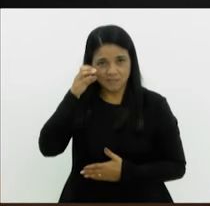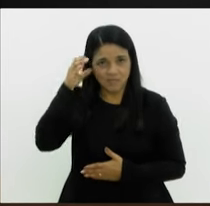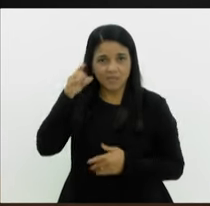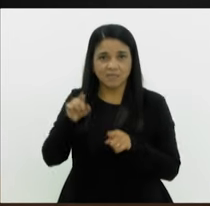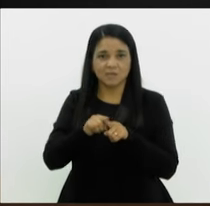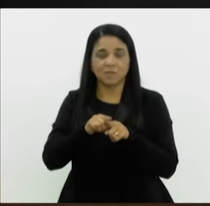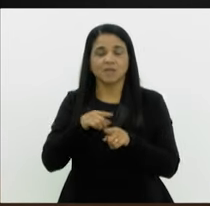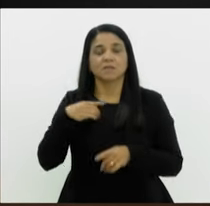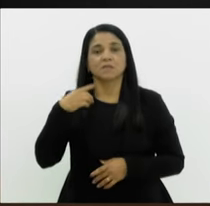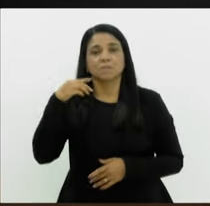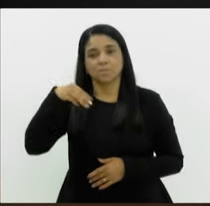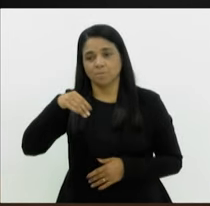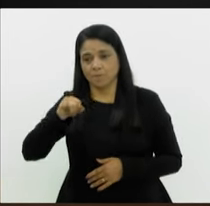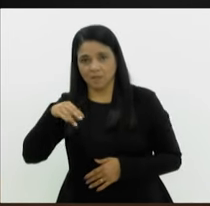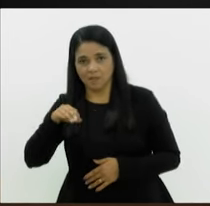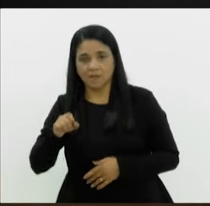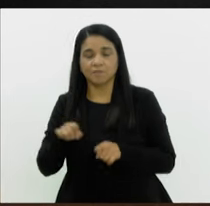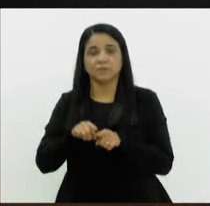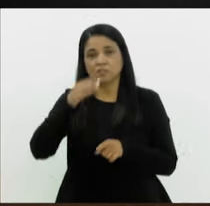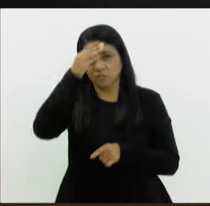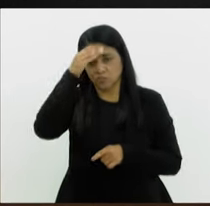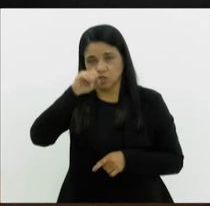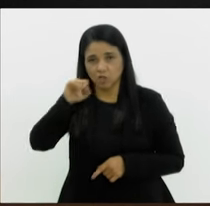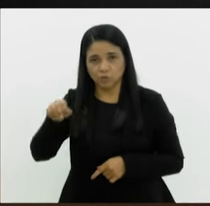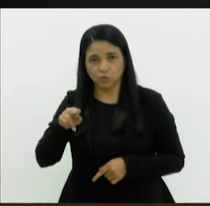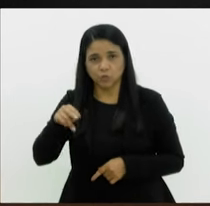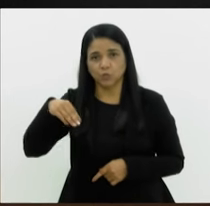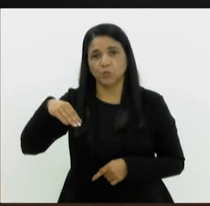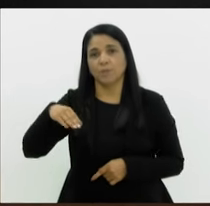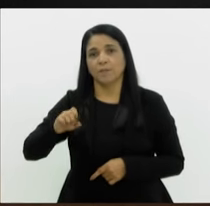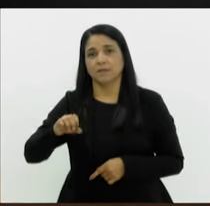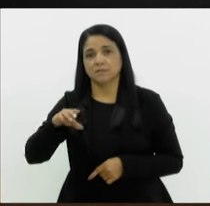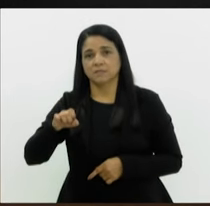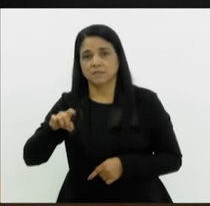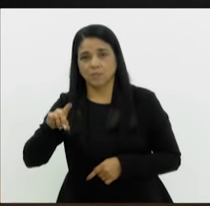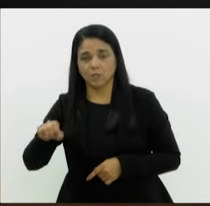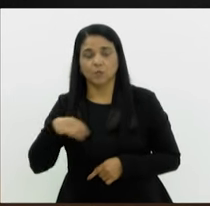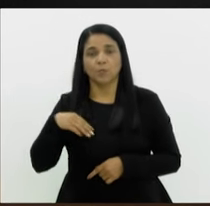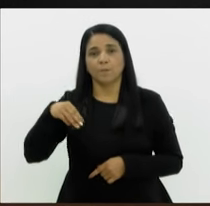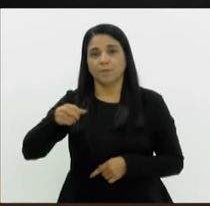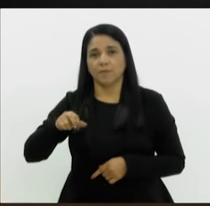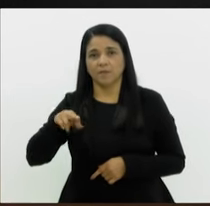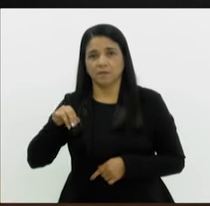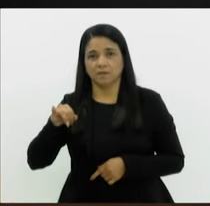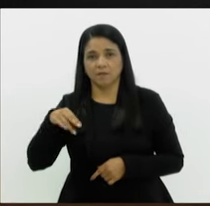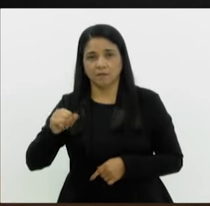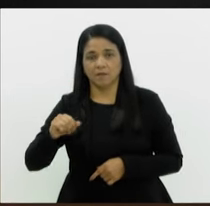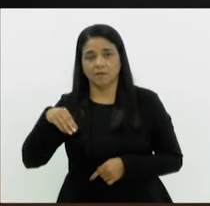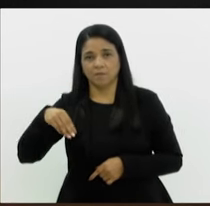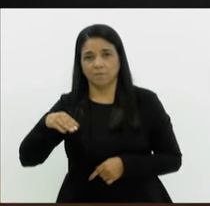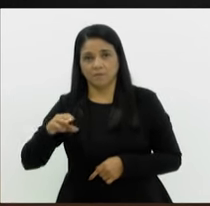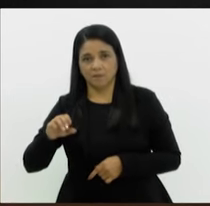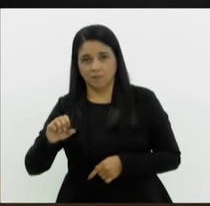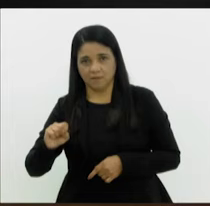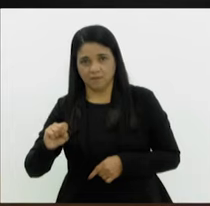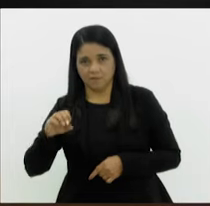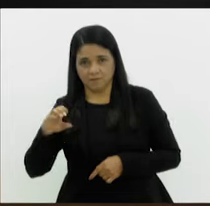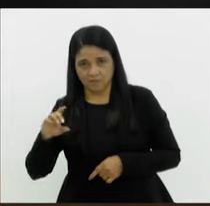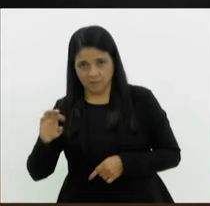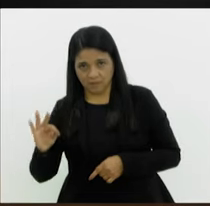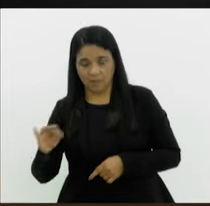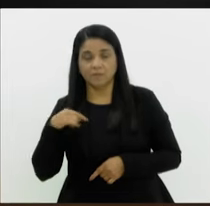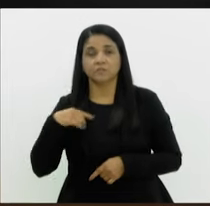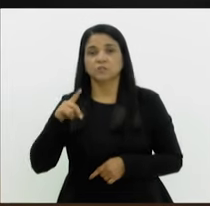Dani Balbi, Lucinha, Tia Ju, Carlos Macedo, Marina, MST, Flávia Dionísio, Dionísio